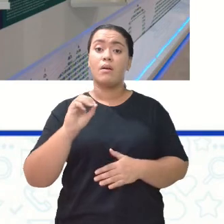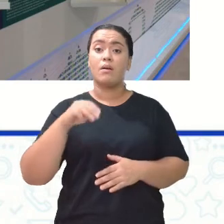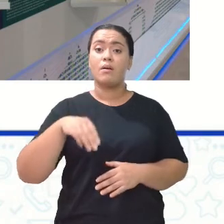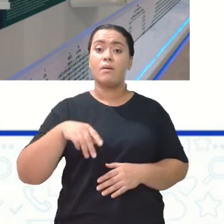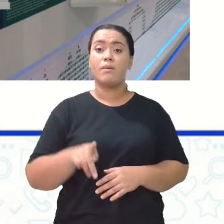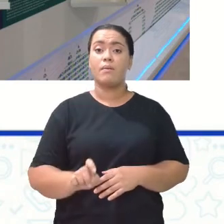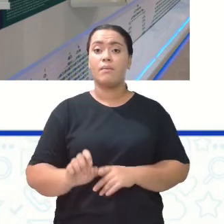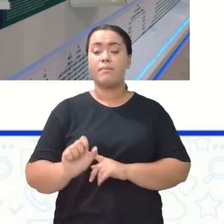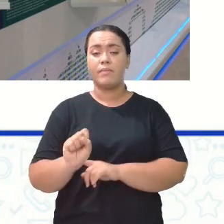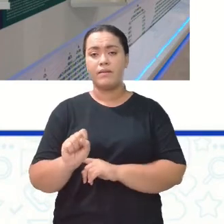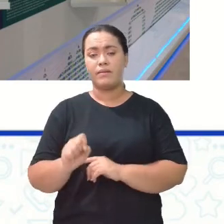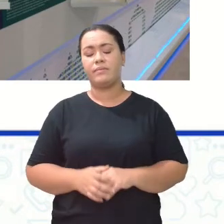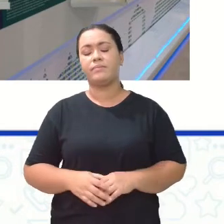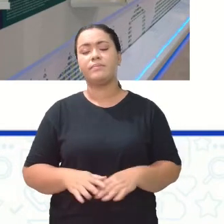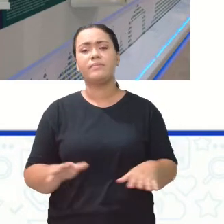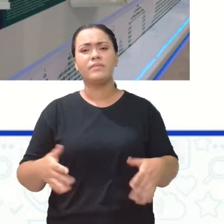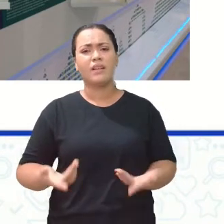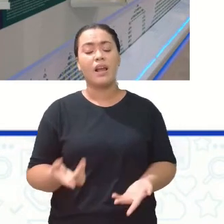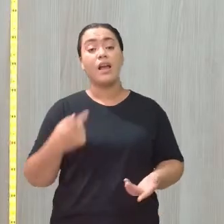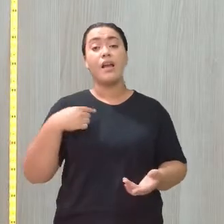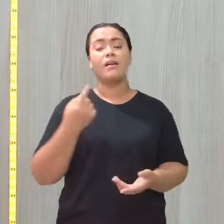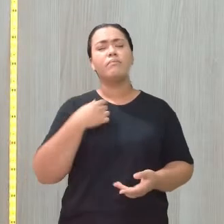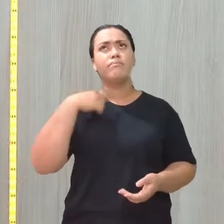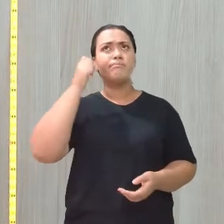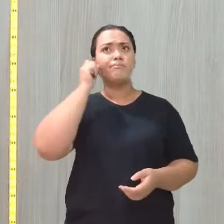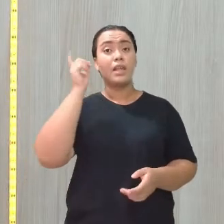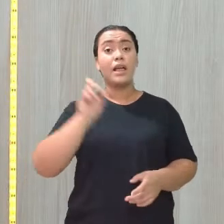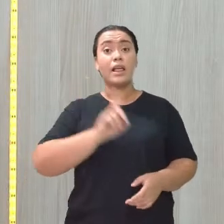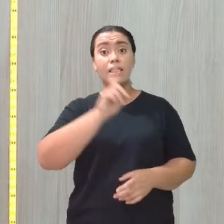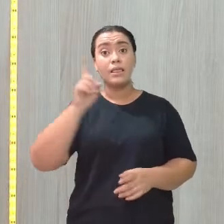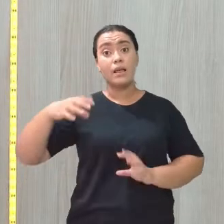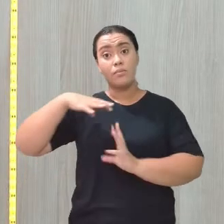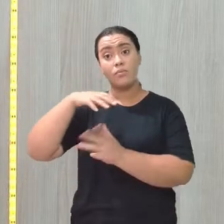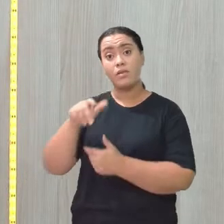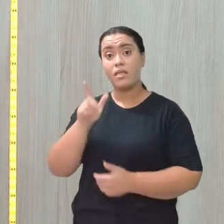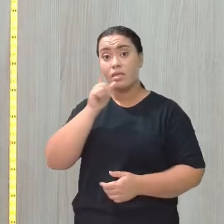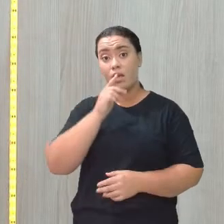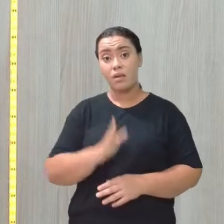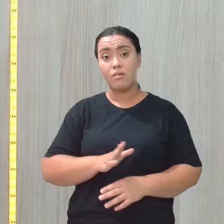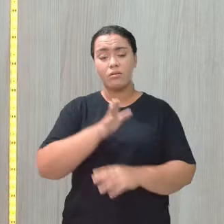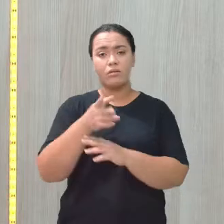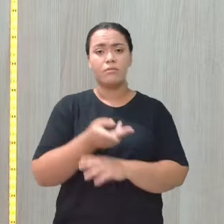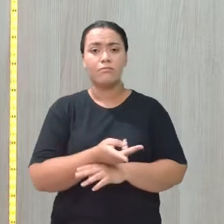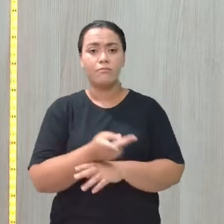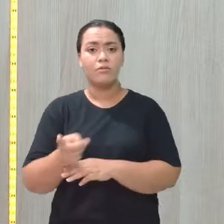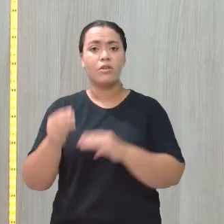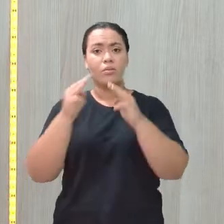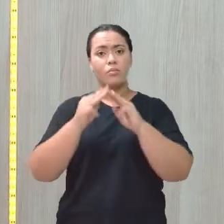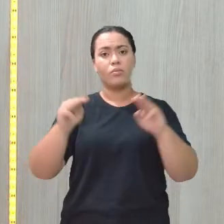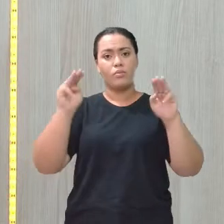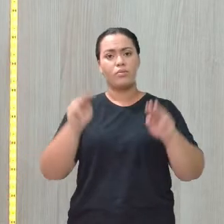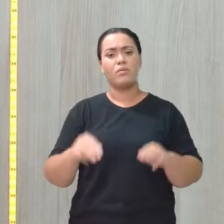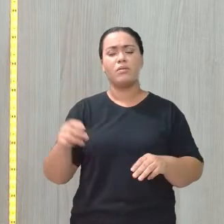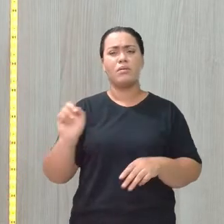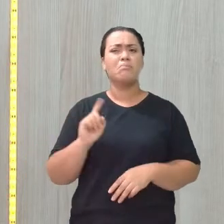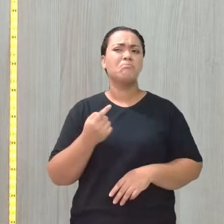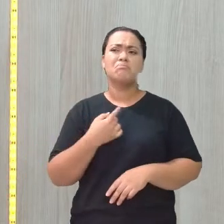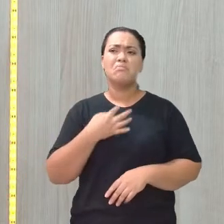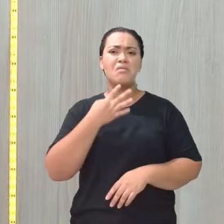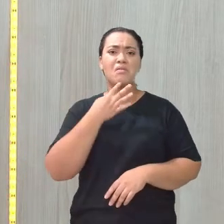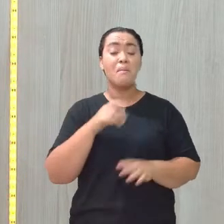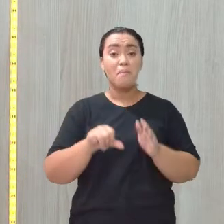Bem, gente, nós tivemos a ideia do Dia Mundial da Água visitarmos esse museu que nem conhecíamos,